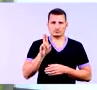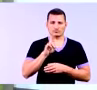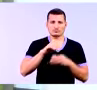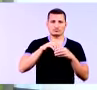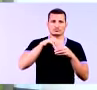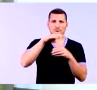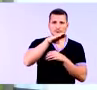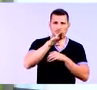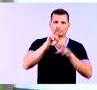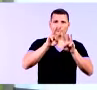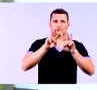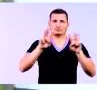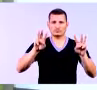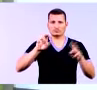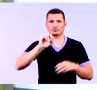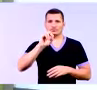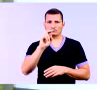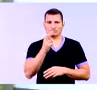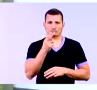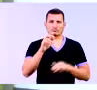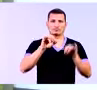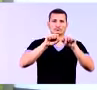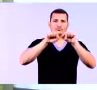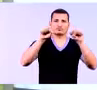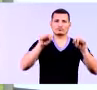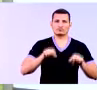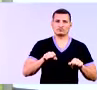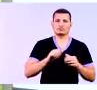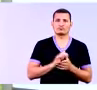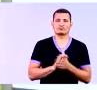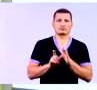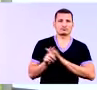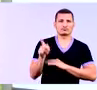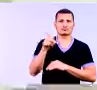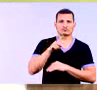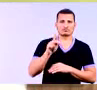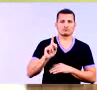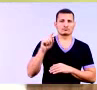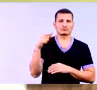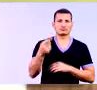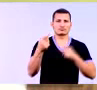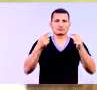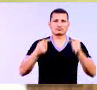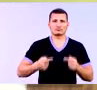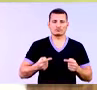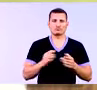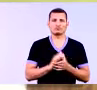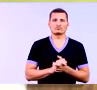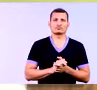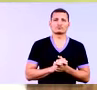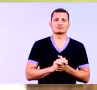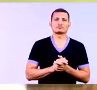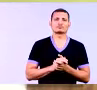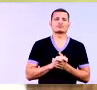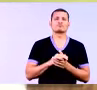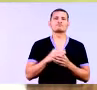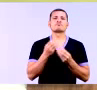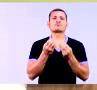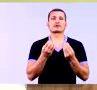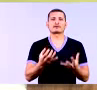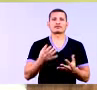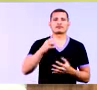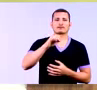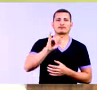pelo site ou pelo sistema. Professor, próxima questão. Ok, na próxima questão, para que serve o jQuery? Né? E aí